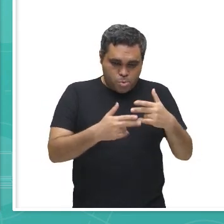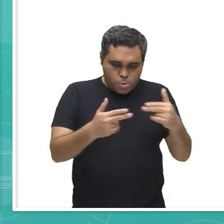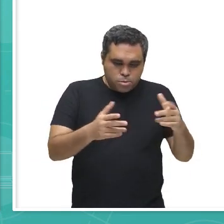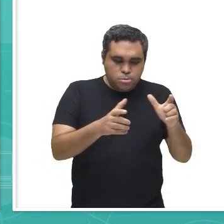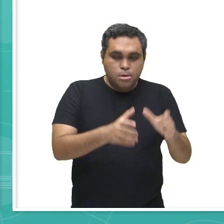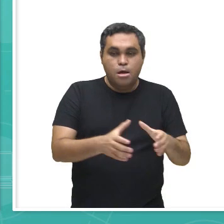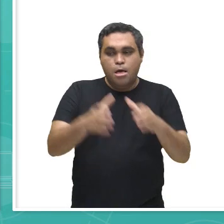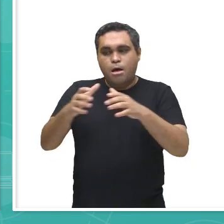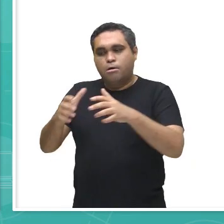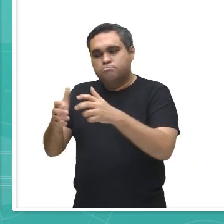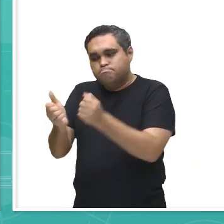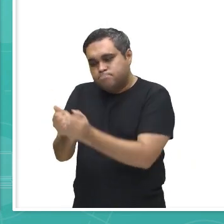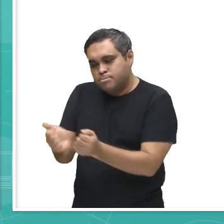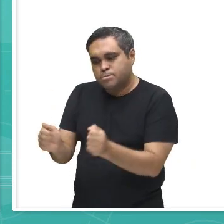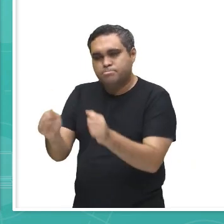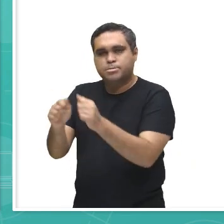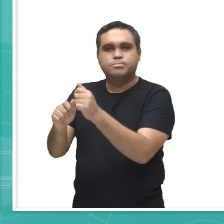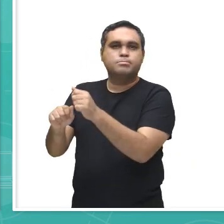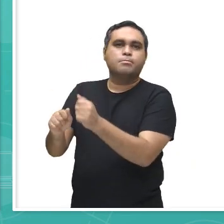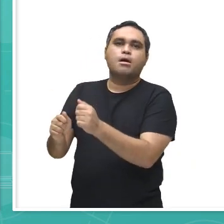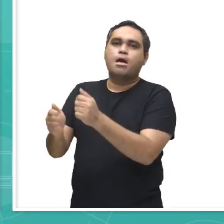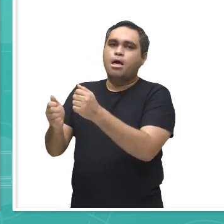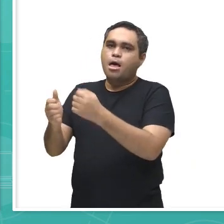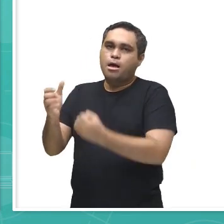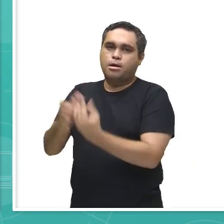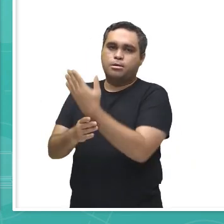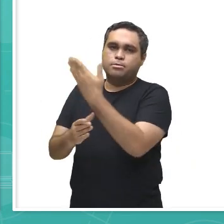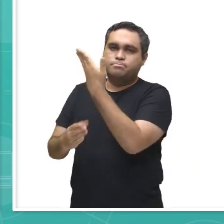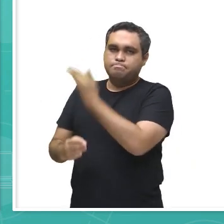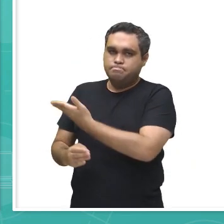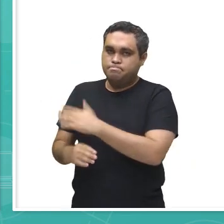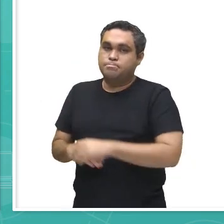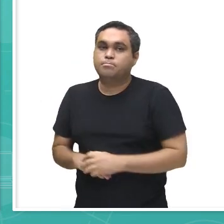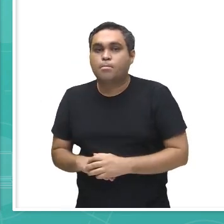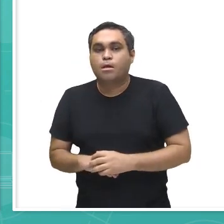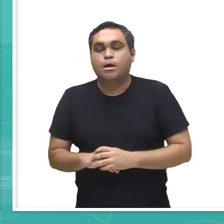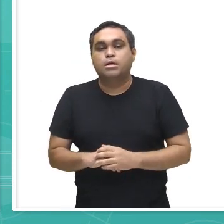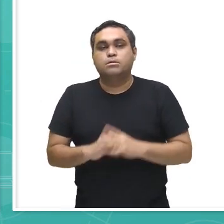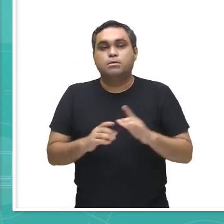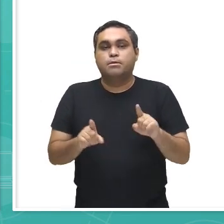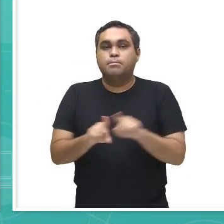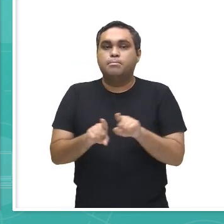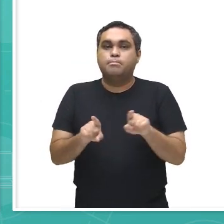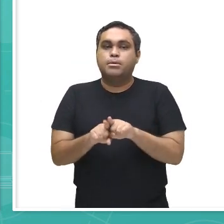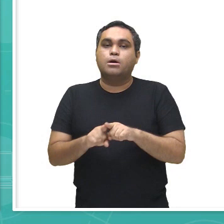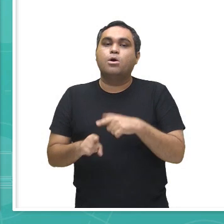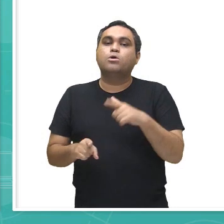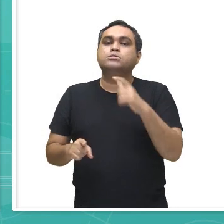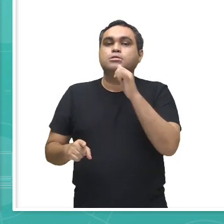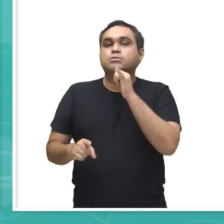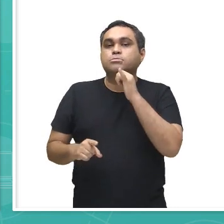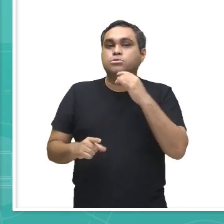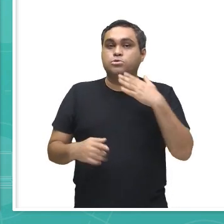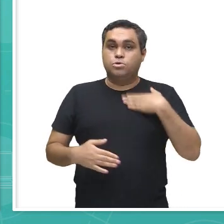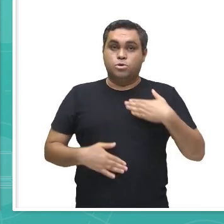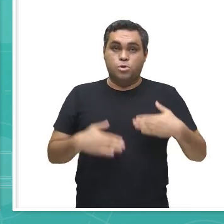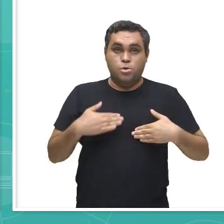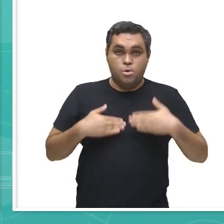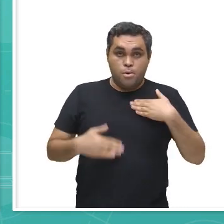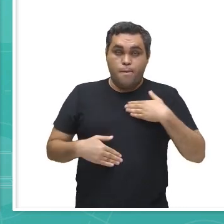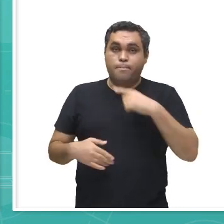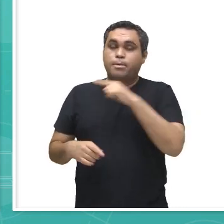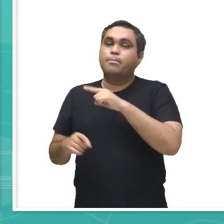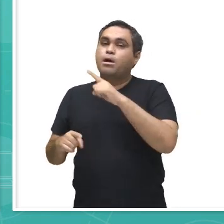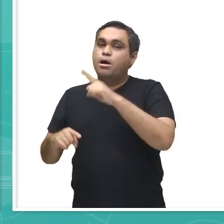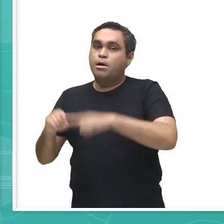material, ok? E aí a gente tem outros exemplos de corpo e objeto. A gente tem aqui as grades, né?